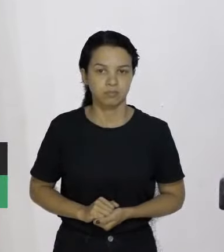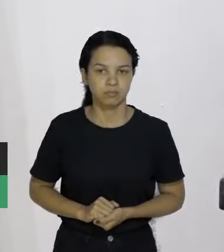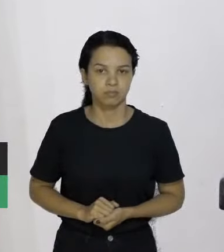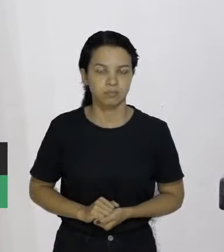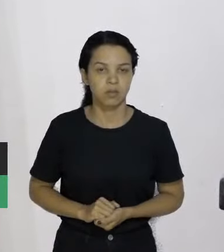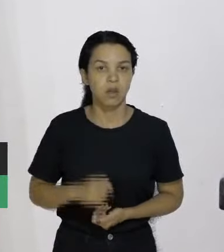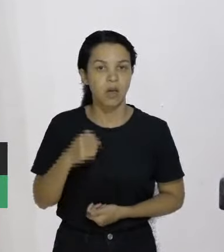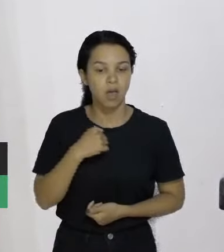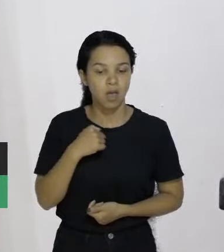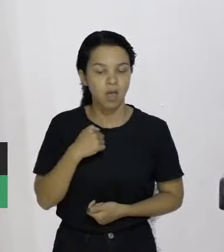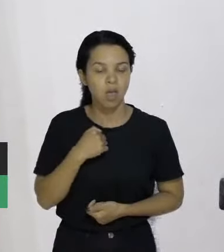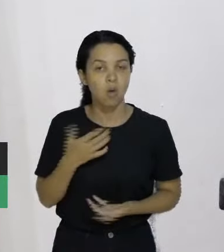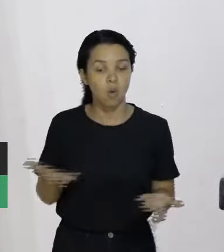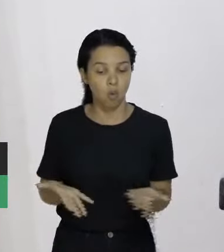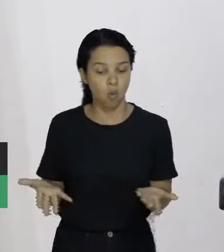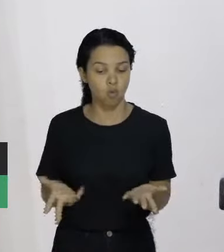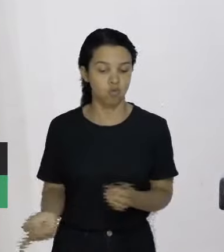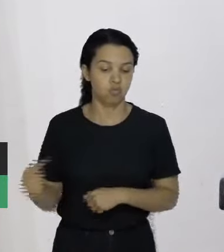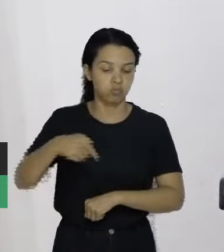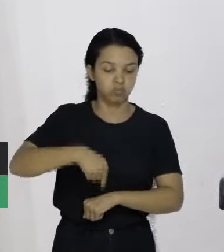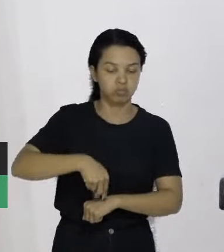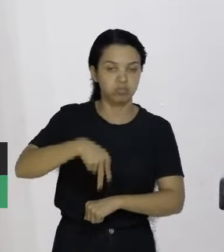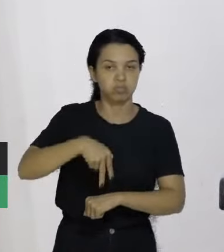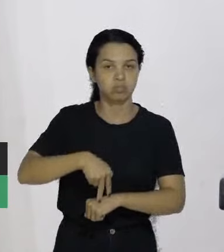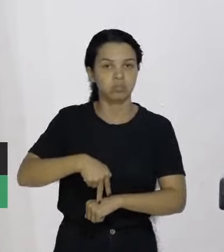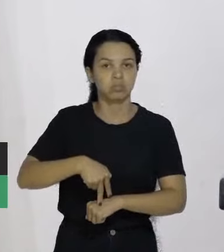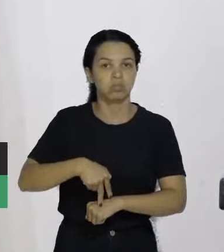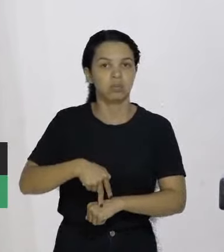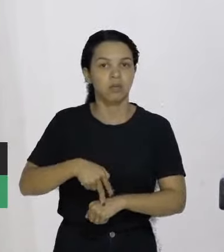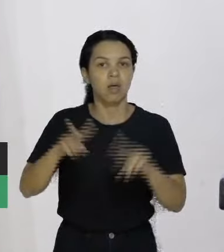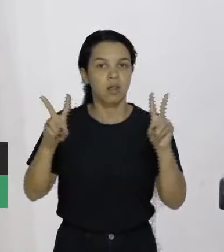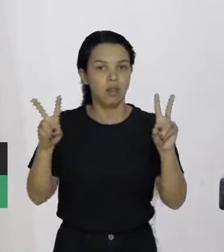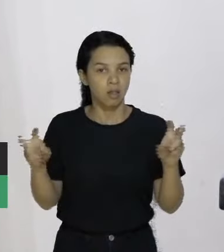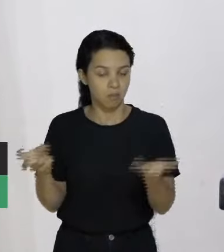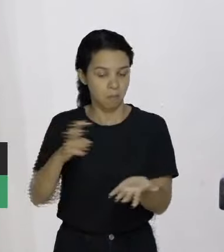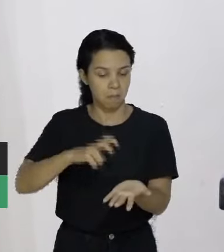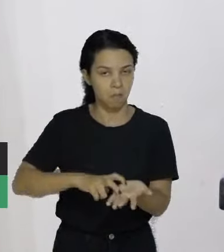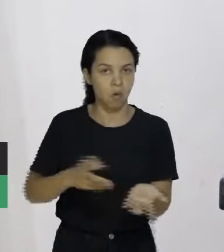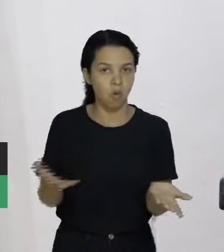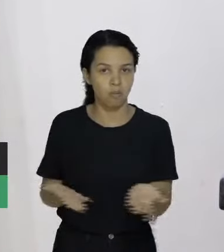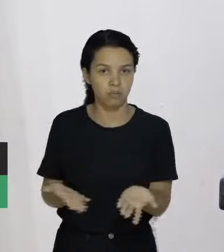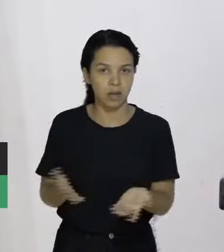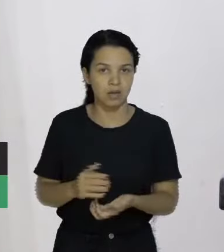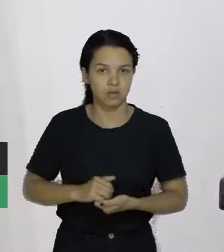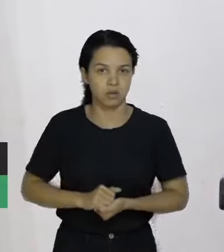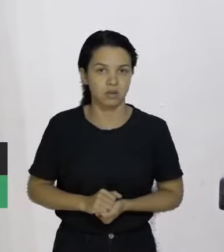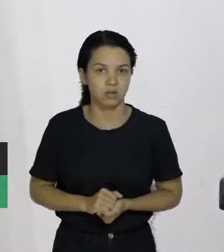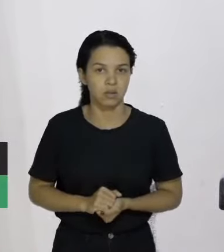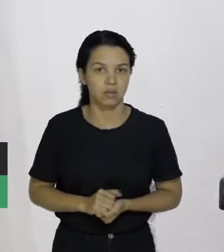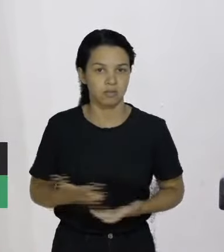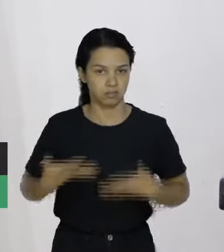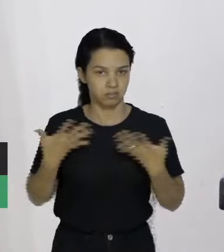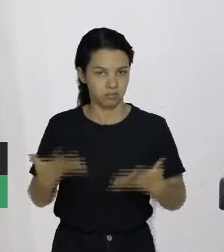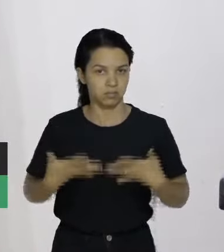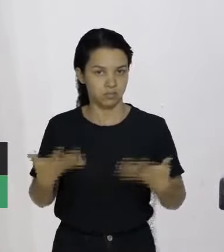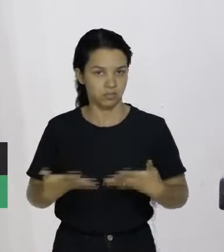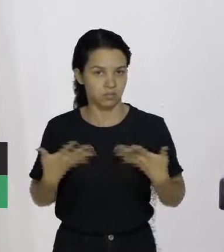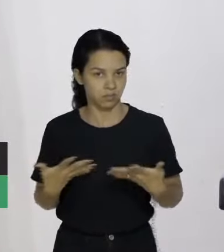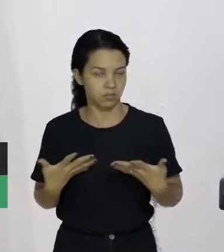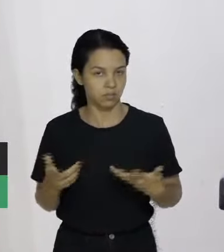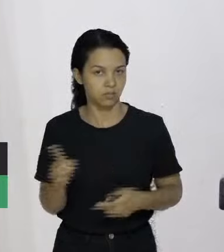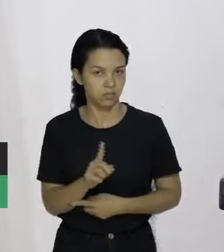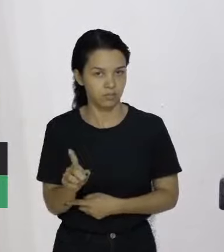me traz atribuna na manhã de hoje não é tão alegre quanto esse que trouxe